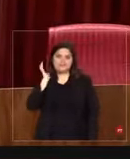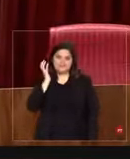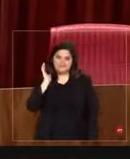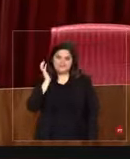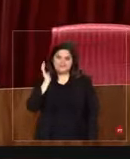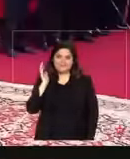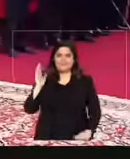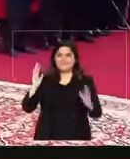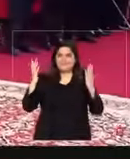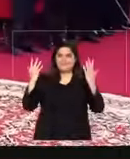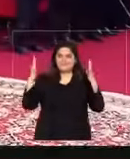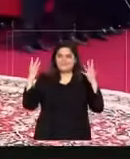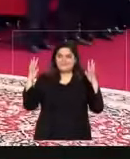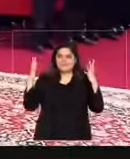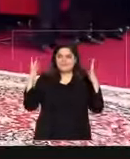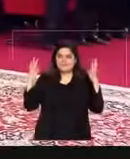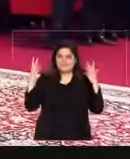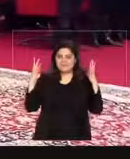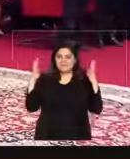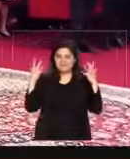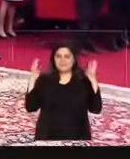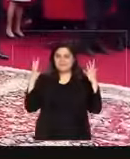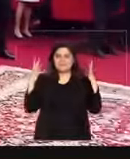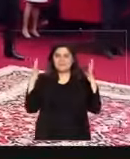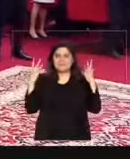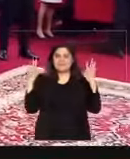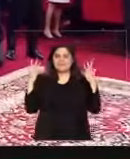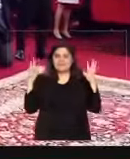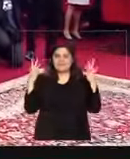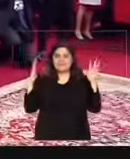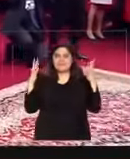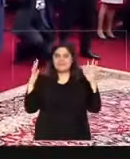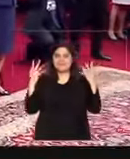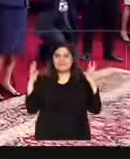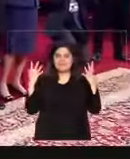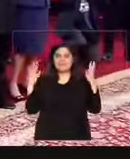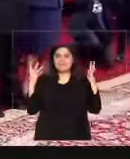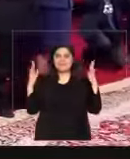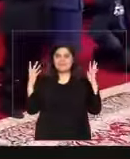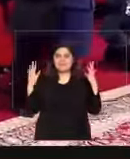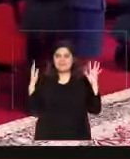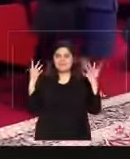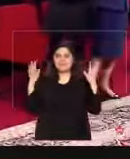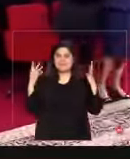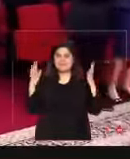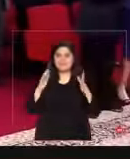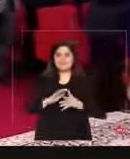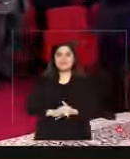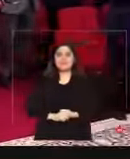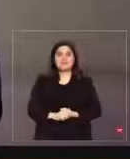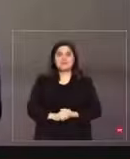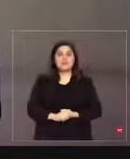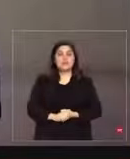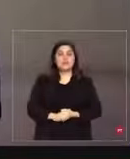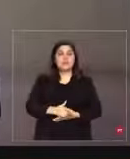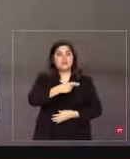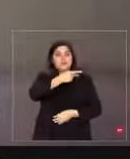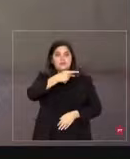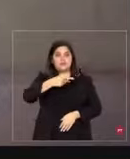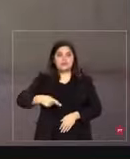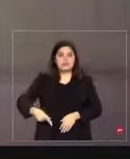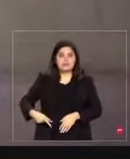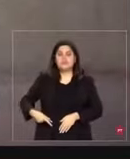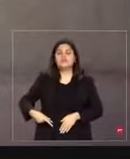Conselho Nacional de Justiça, ministra Rosa Weber, presidente do Tribunal Superior Eleitoral, 3CE, foi o primeiro Excelentíssimo chamado, senhor Alexandre presidente